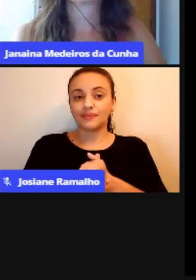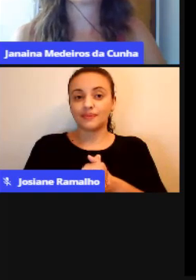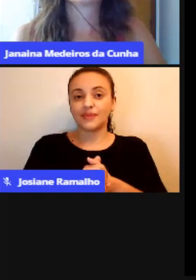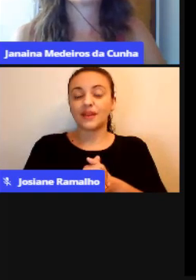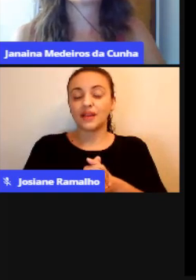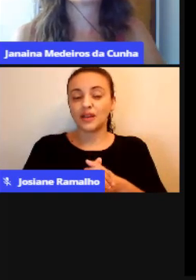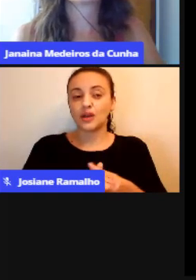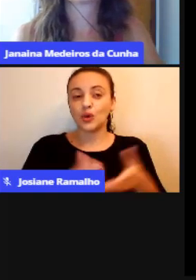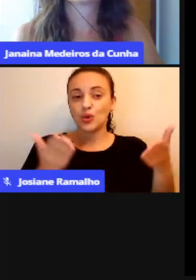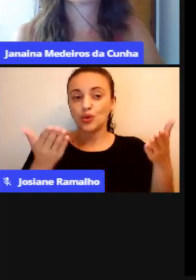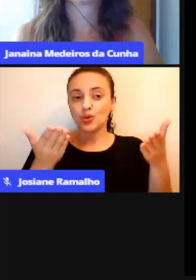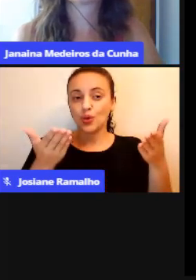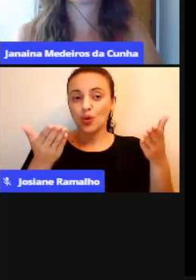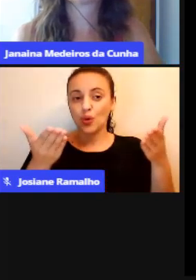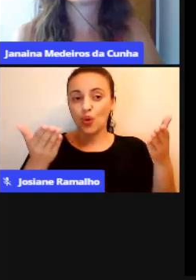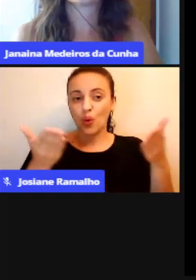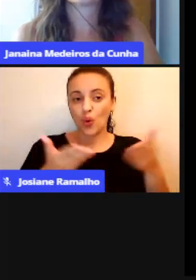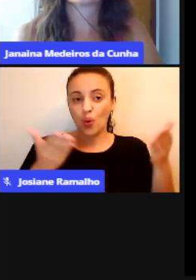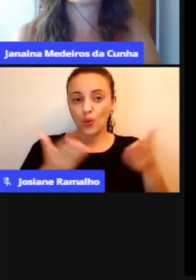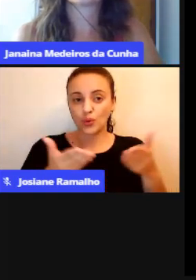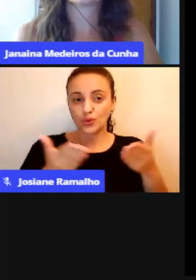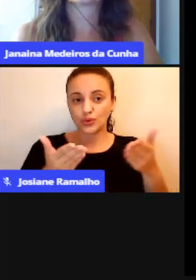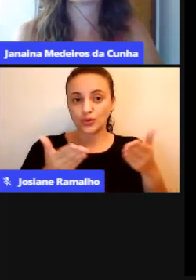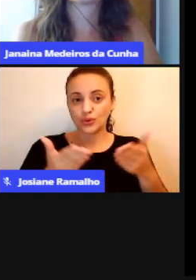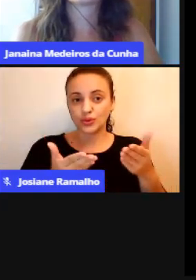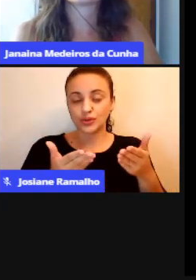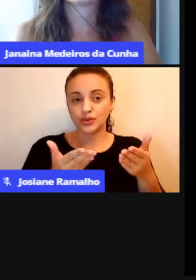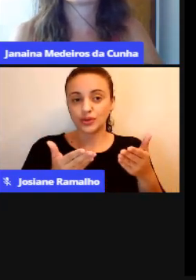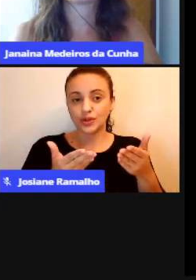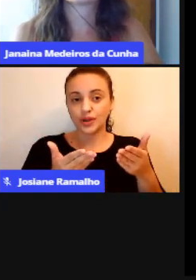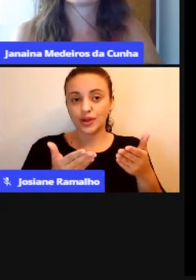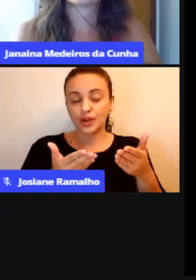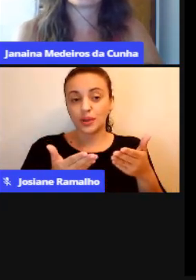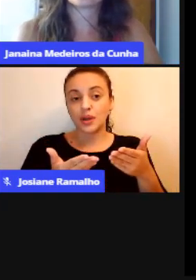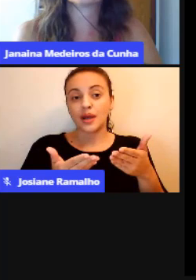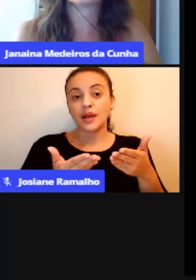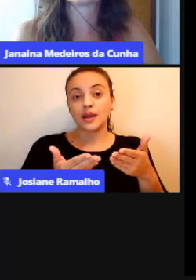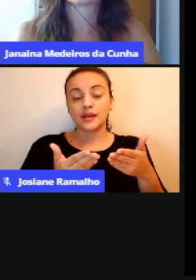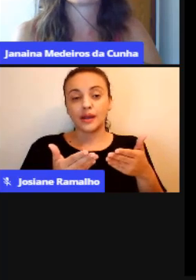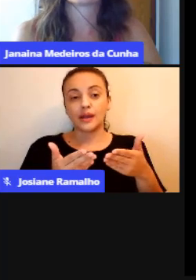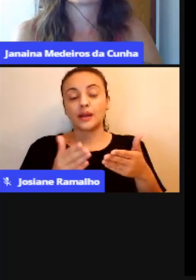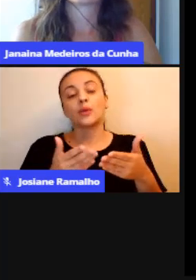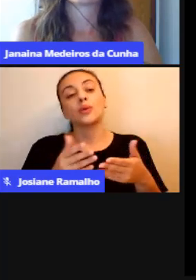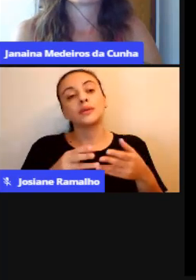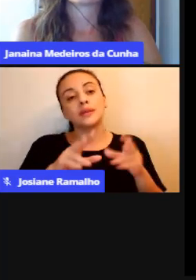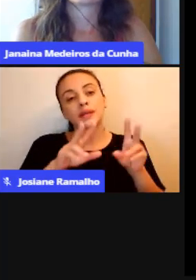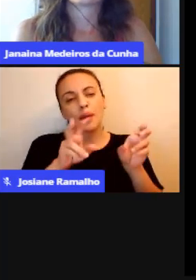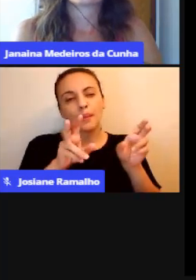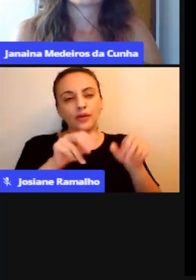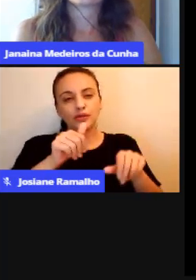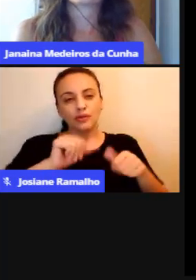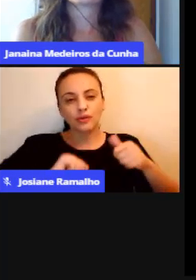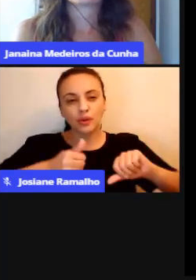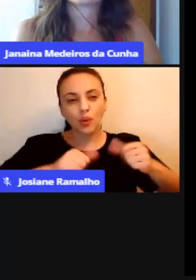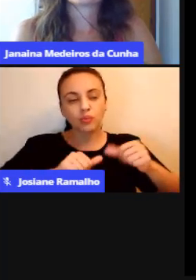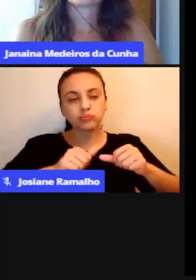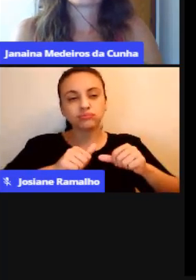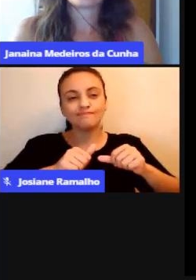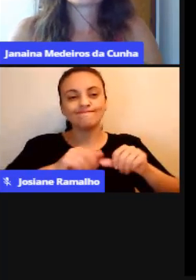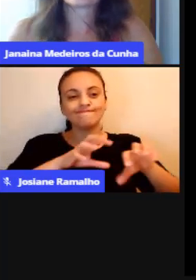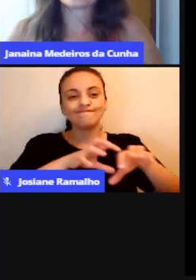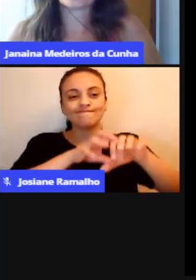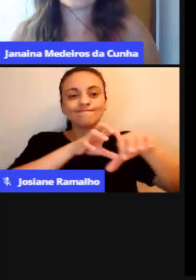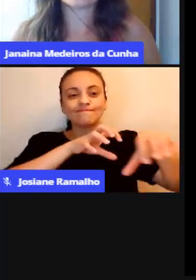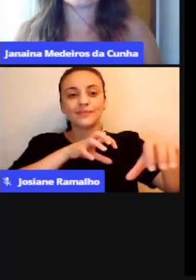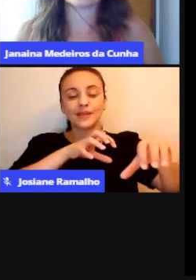E hoje em dia nós falamos sobre avaliação remota, ele fica